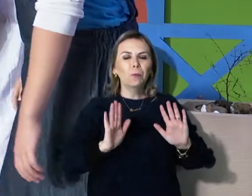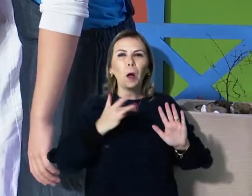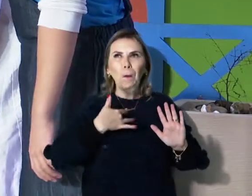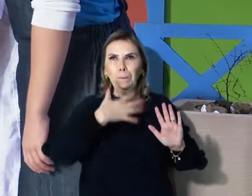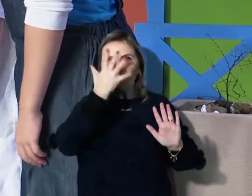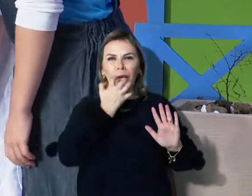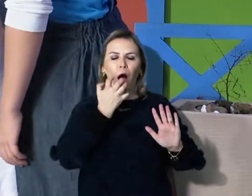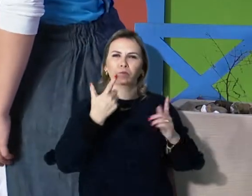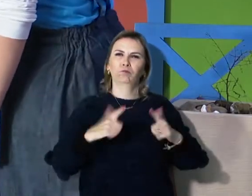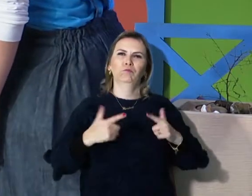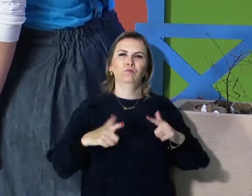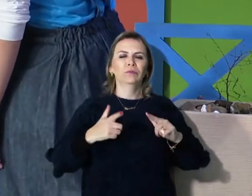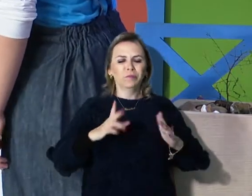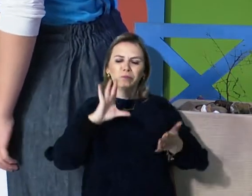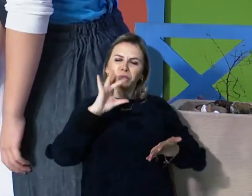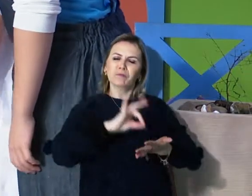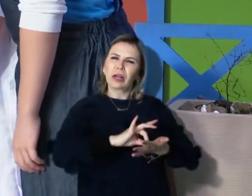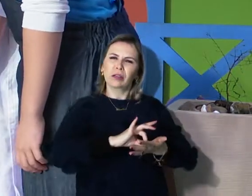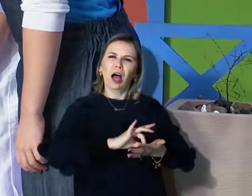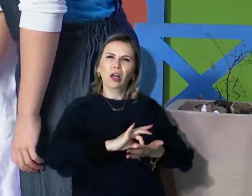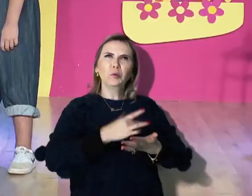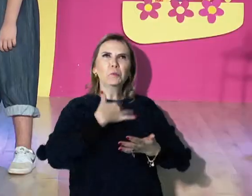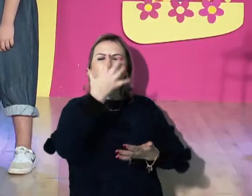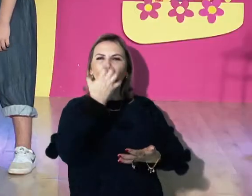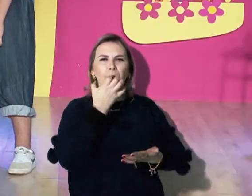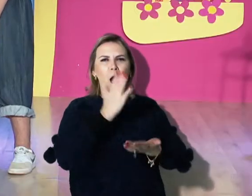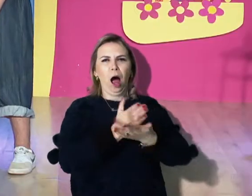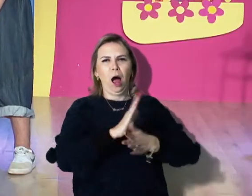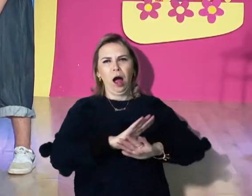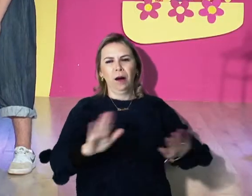Eu não tô mais bravo, não. De verdade.